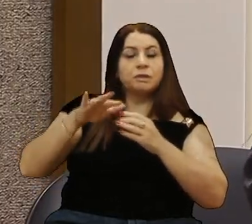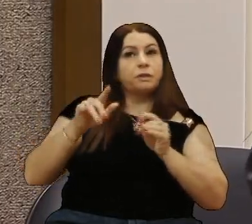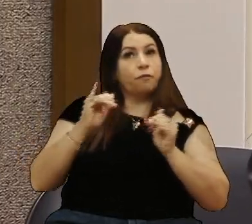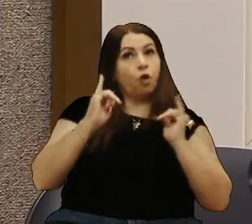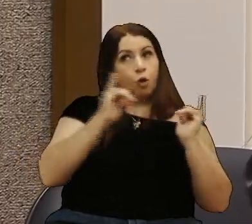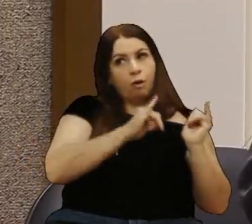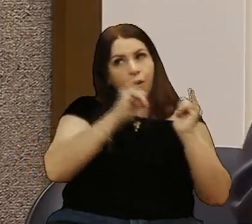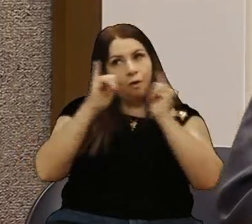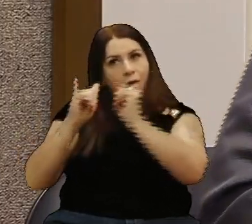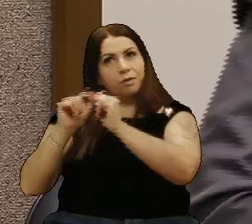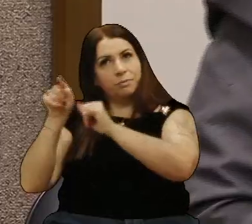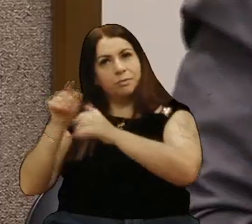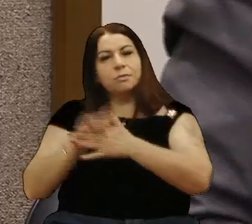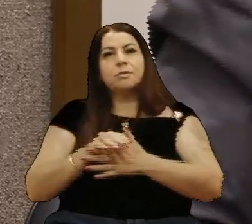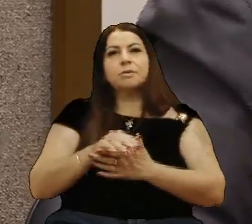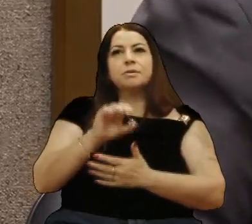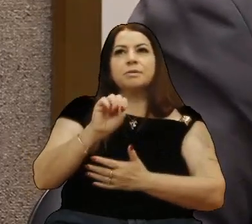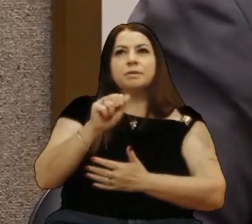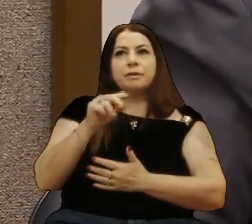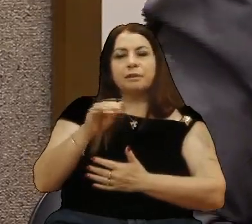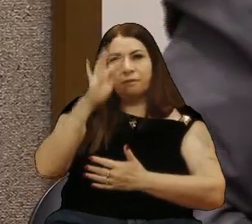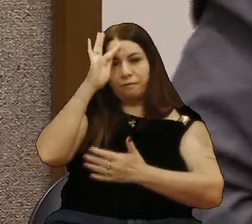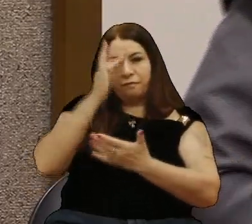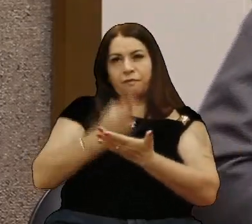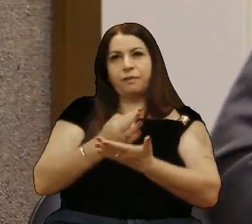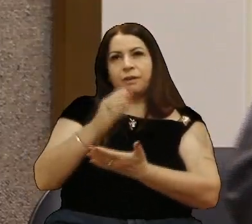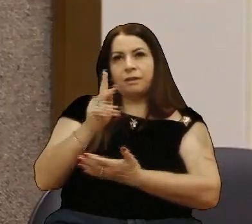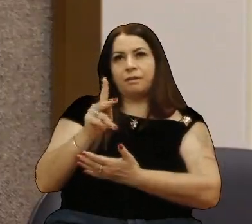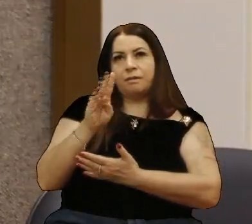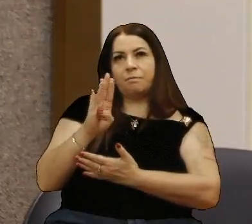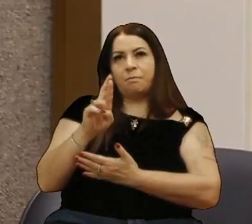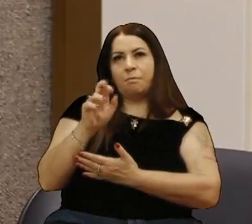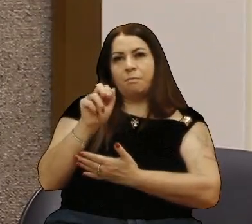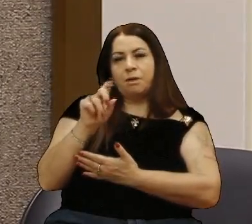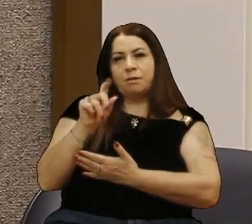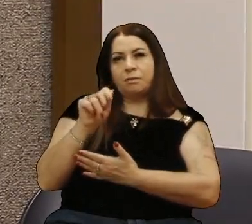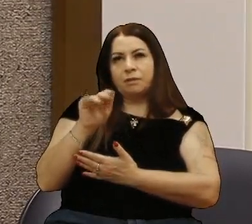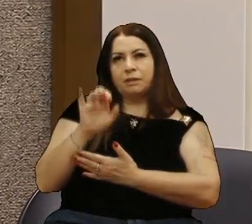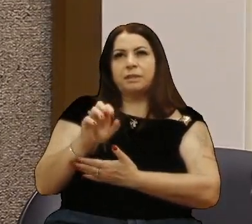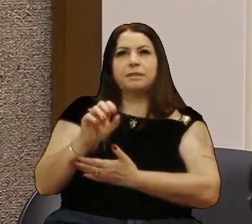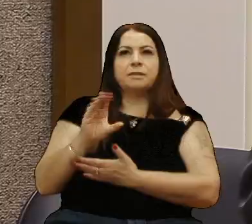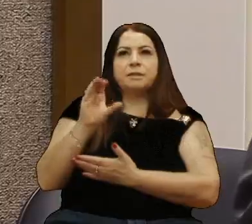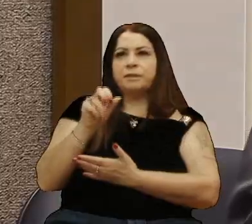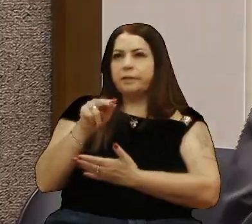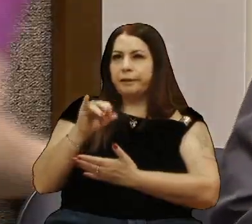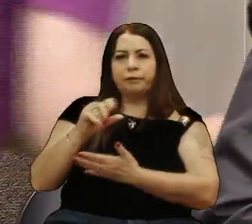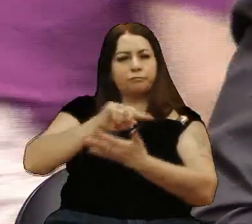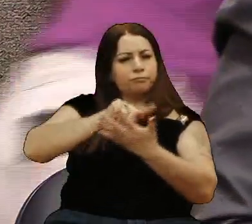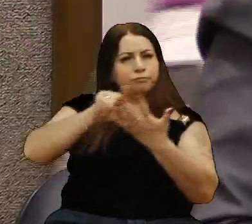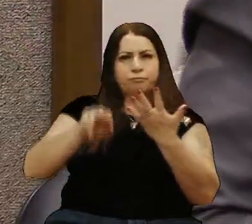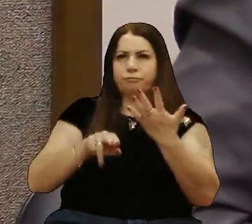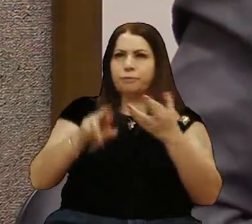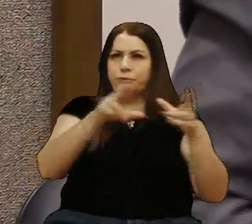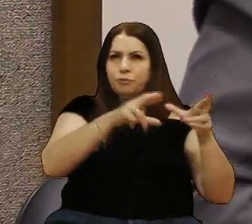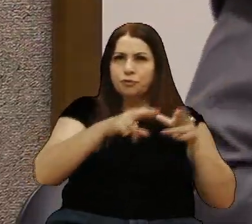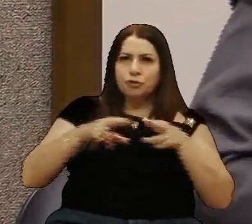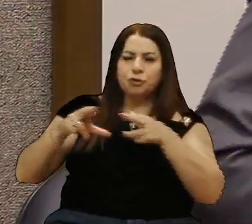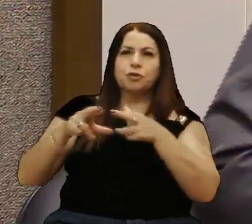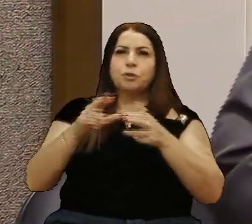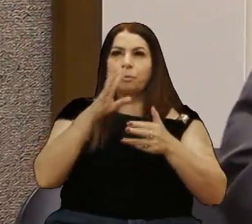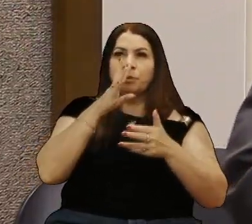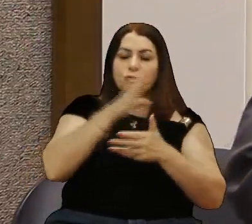ônibus. Então, Santa Fé, Pedancino, Brandalize, Belo, Centenário, Quênio, Santo Antônio, toda a região